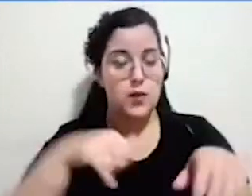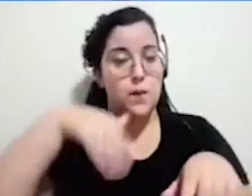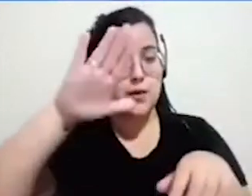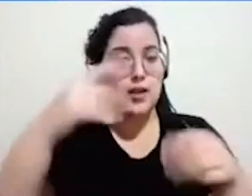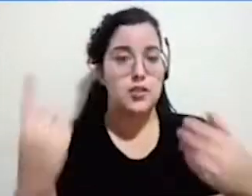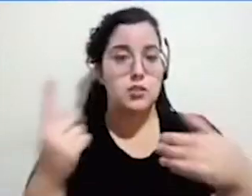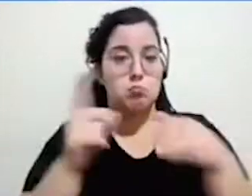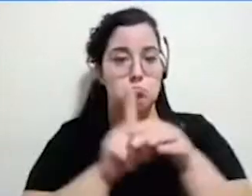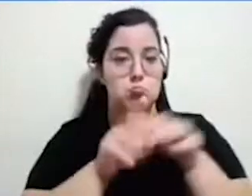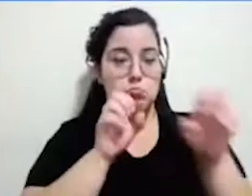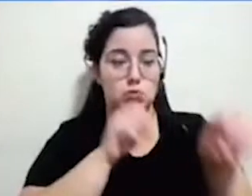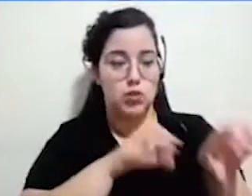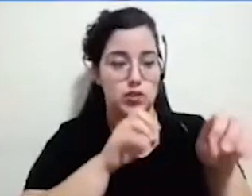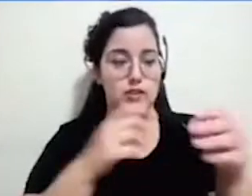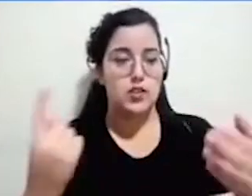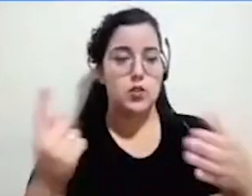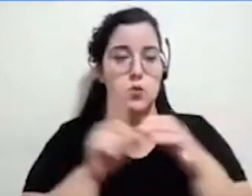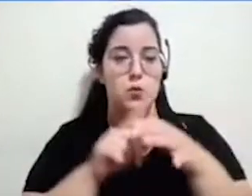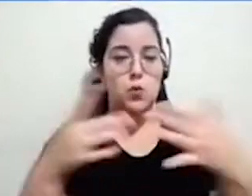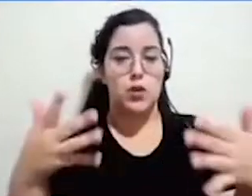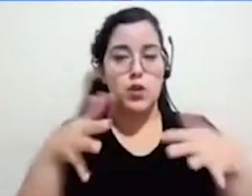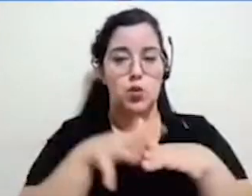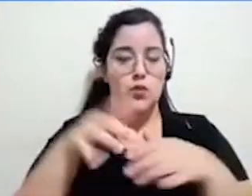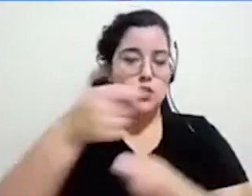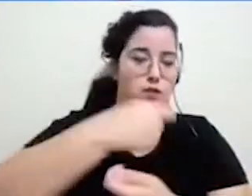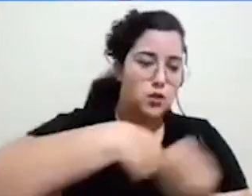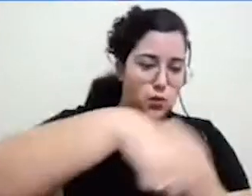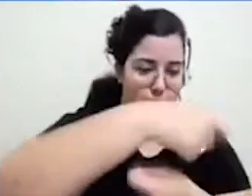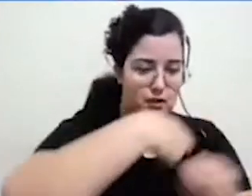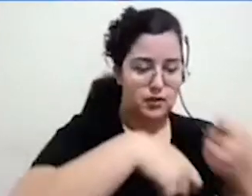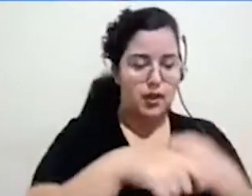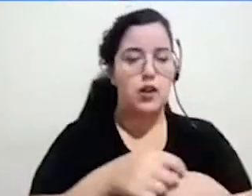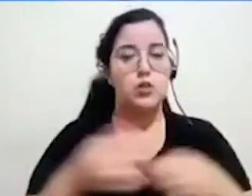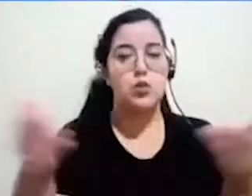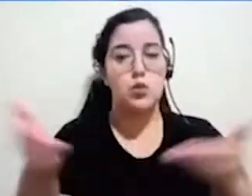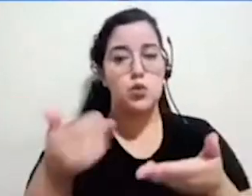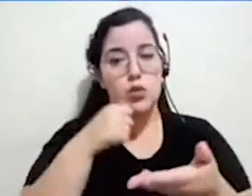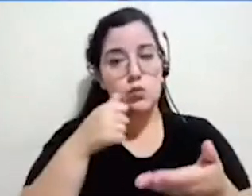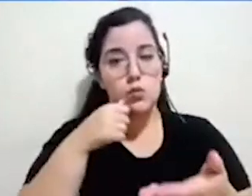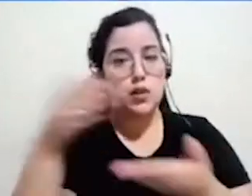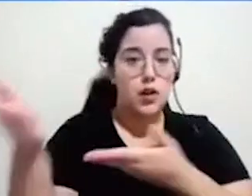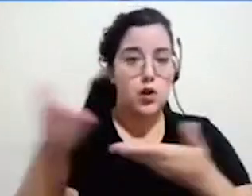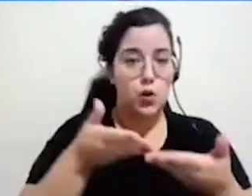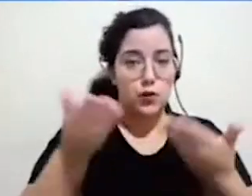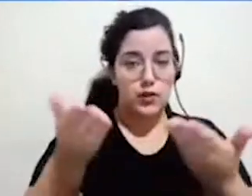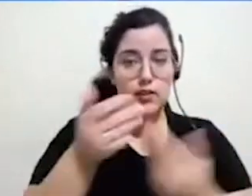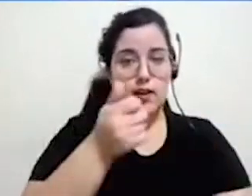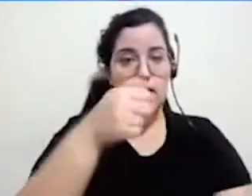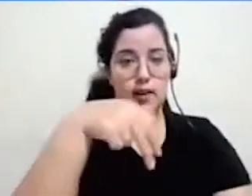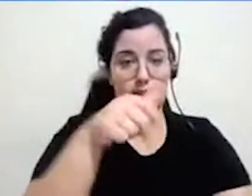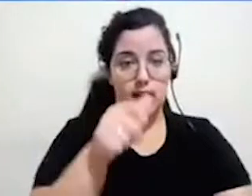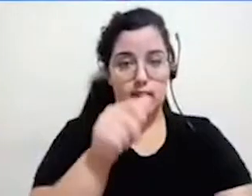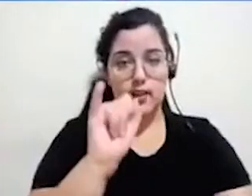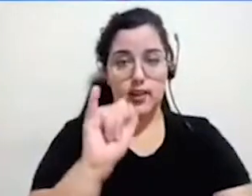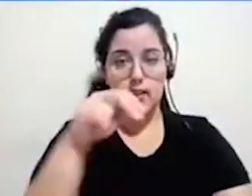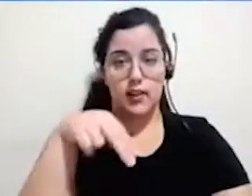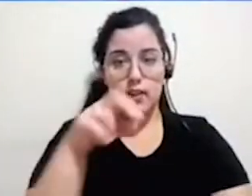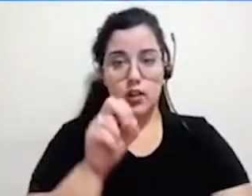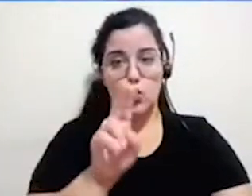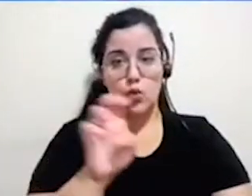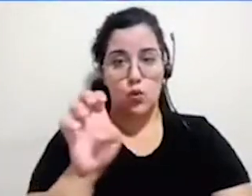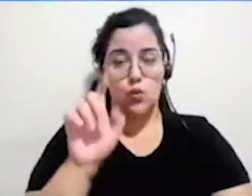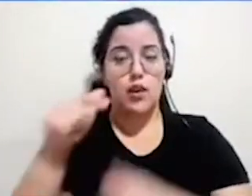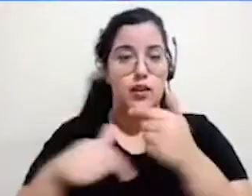também atenda às necessidades do mercado. A nossa convidada especial é Ana Inoue, superintendente do